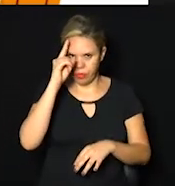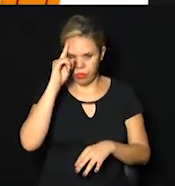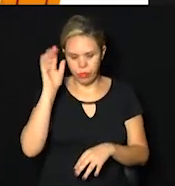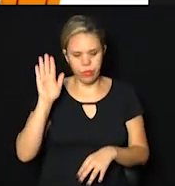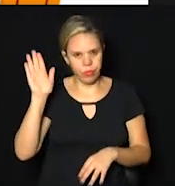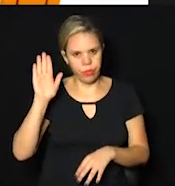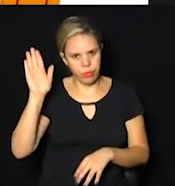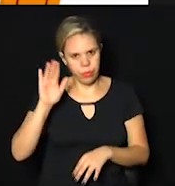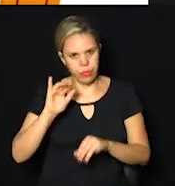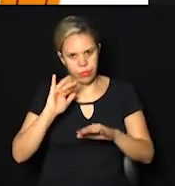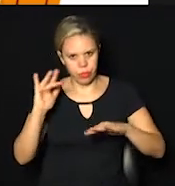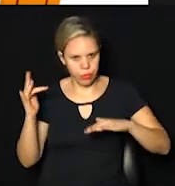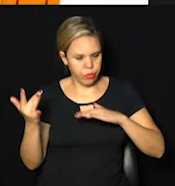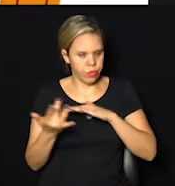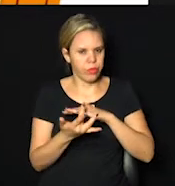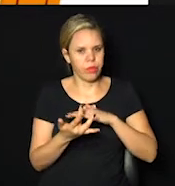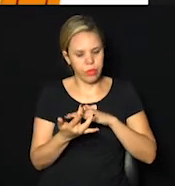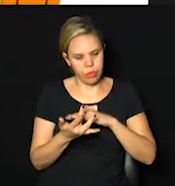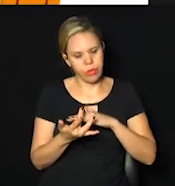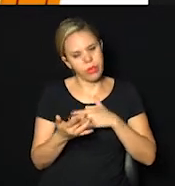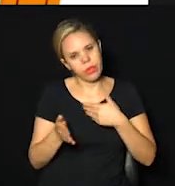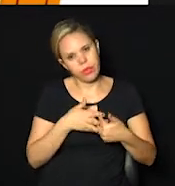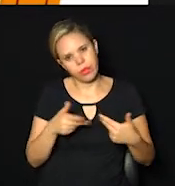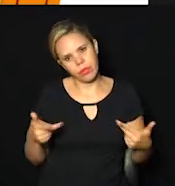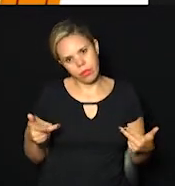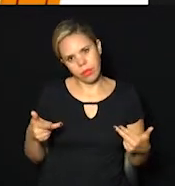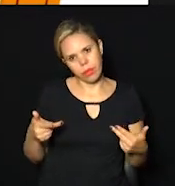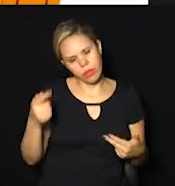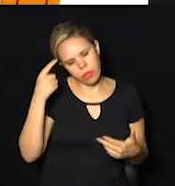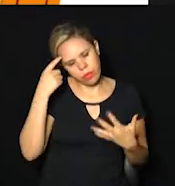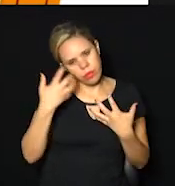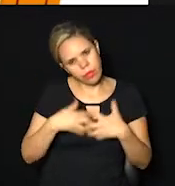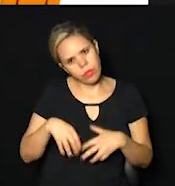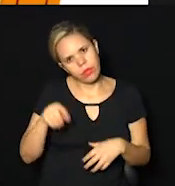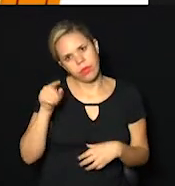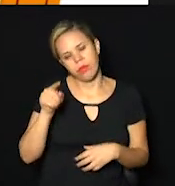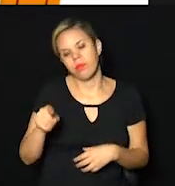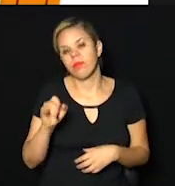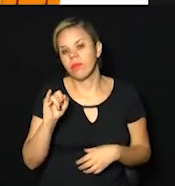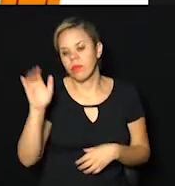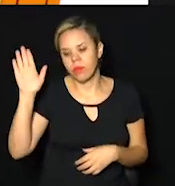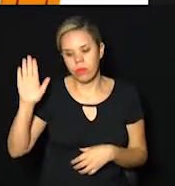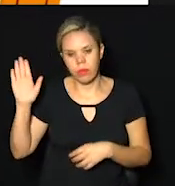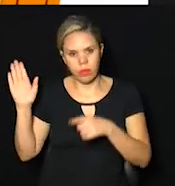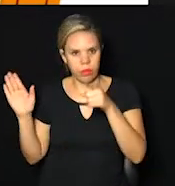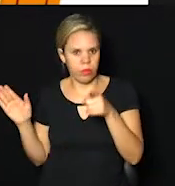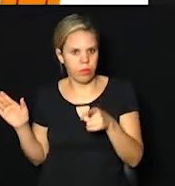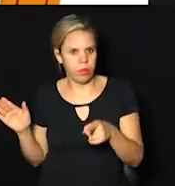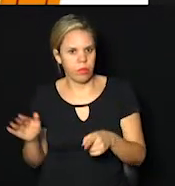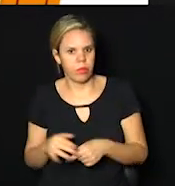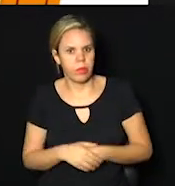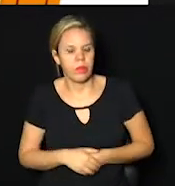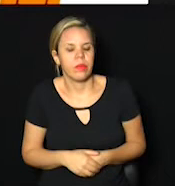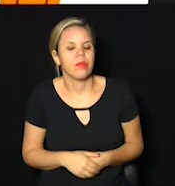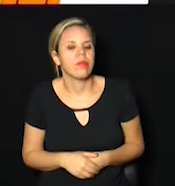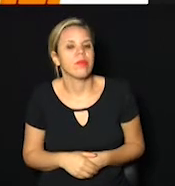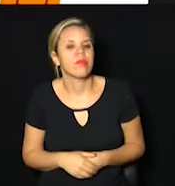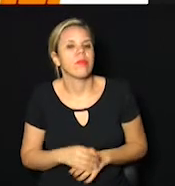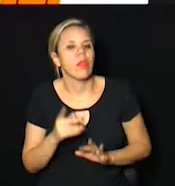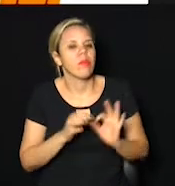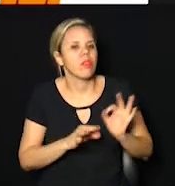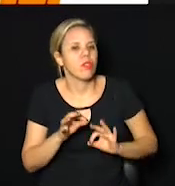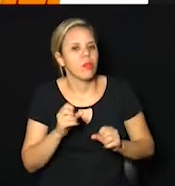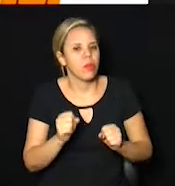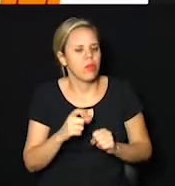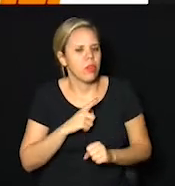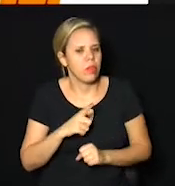fazendo redes sociais, fazendo qualquer coisa dessas, pense um pouco nisso. Seu candidato, o projeto de poder em que você